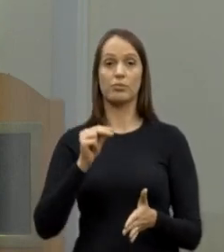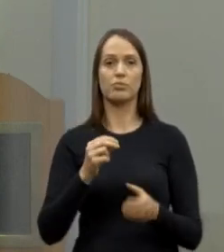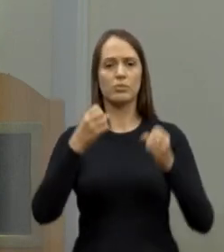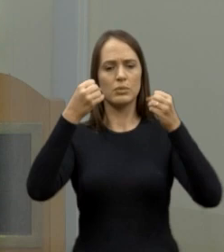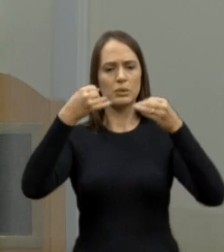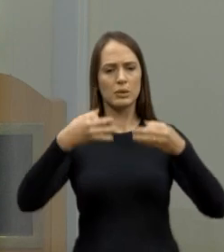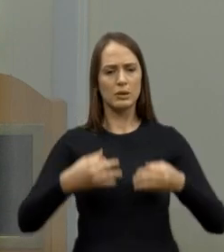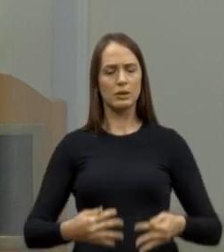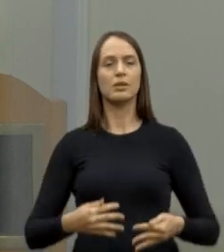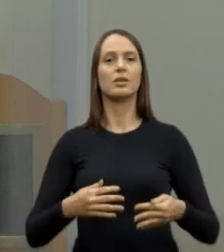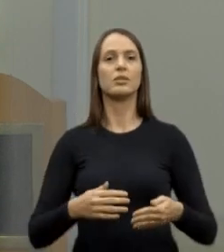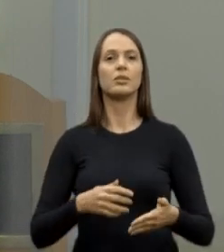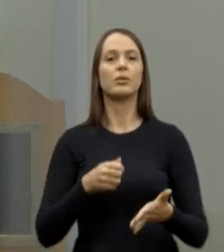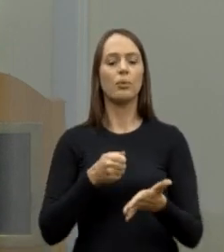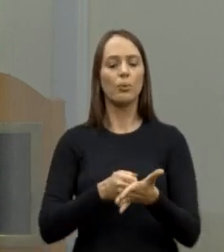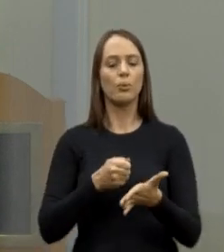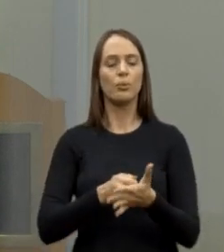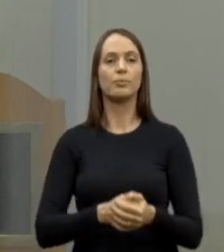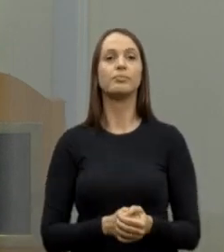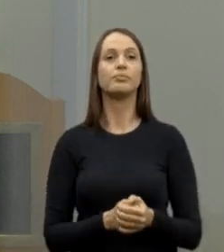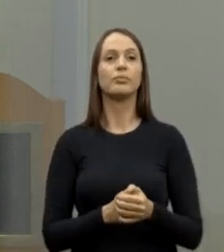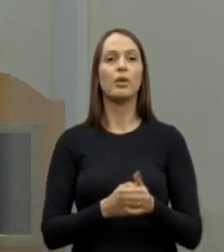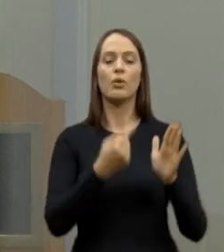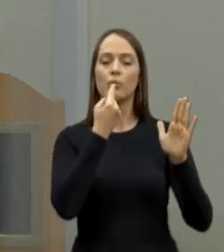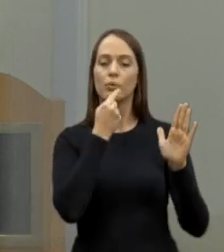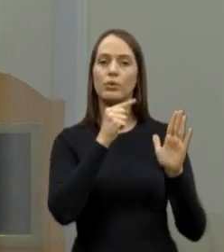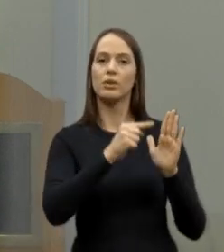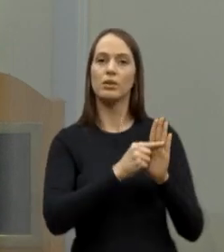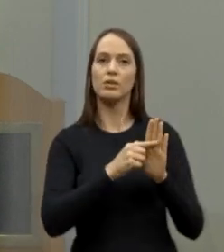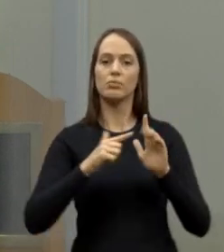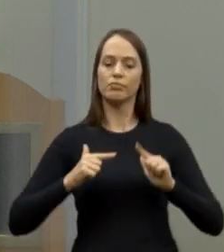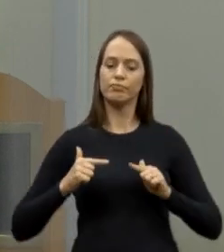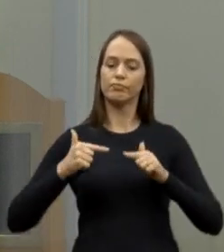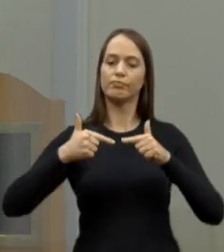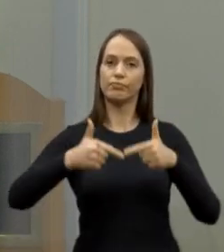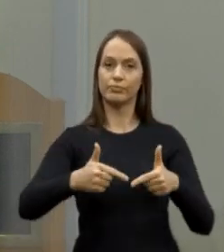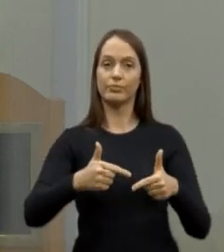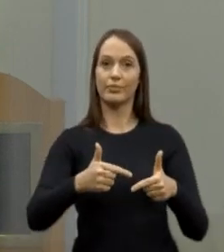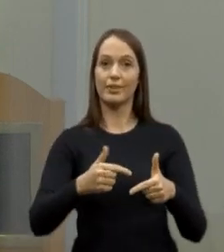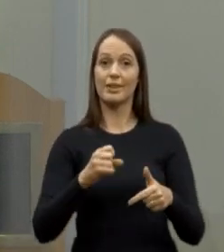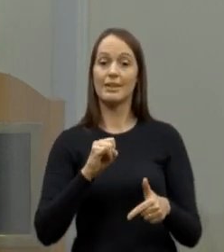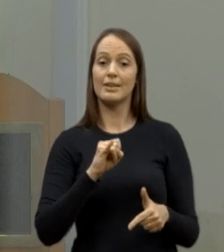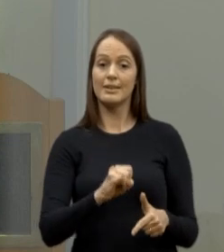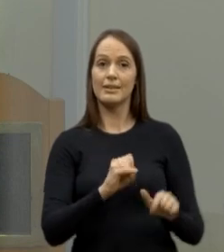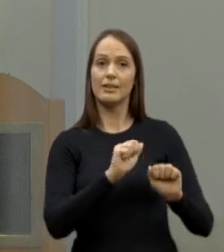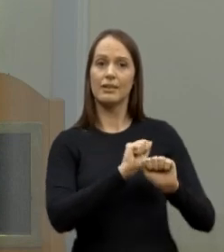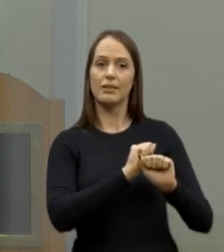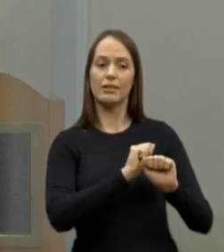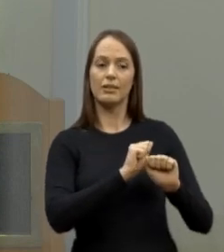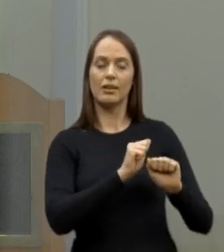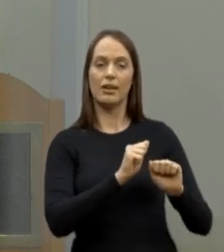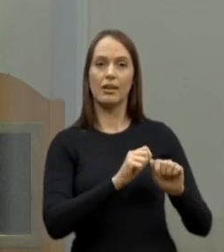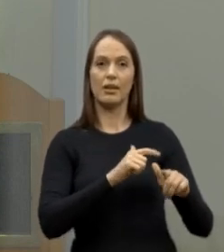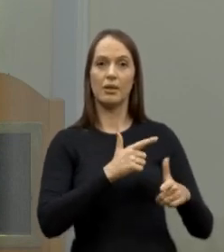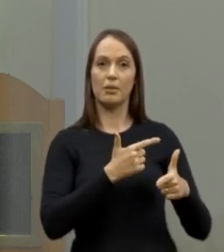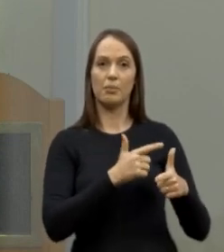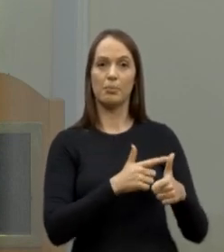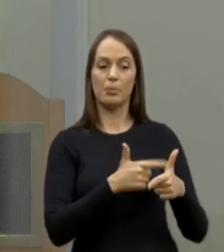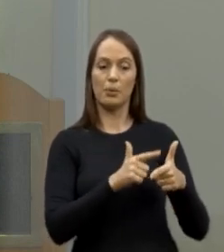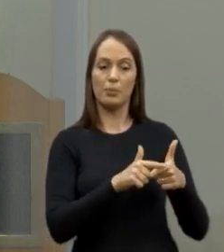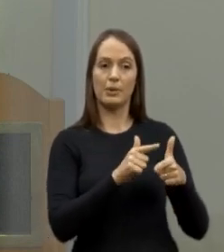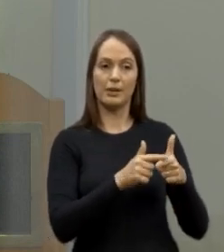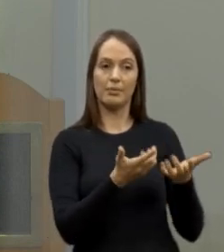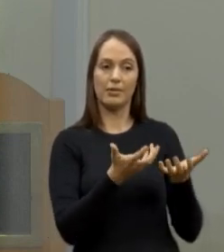vou continuar denunciando e lutando contra cada tentativa de atrapalhar a transparência e desrespeitar a